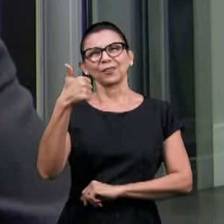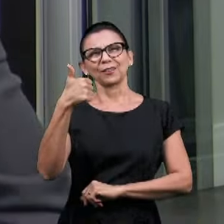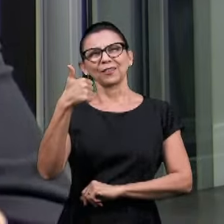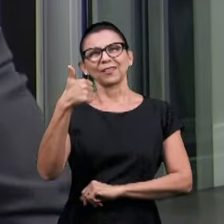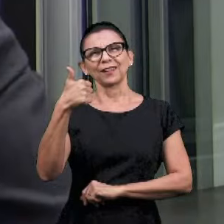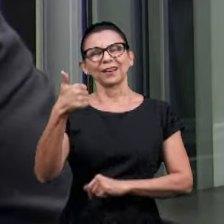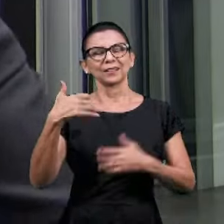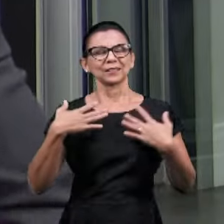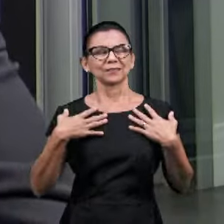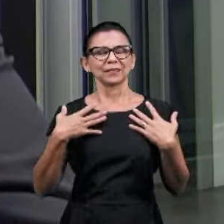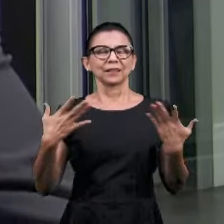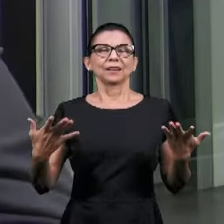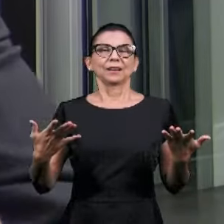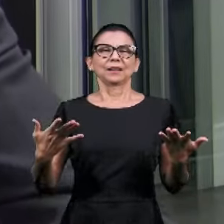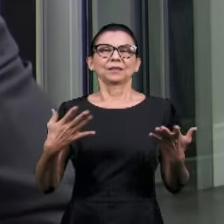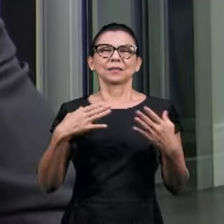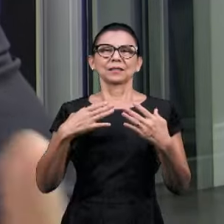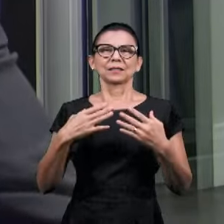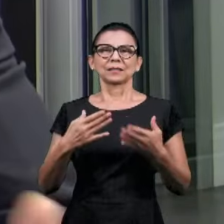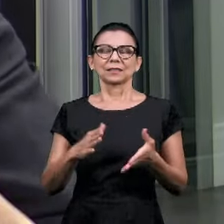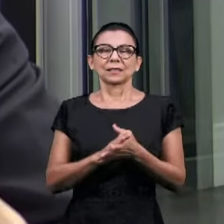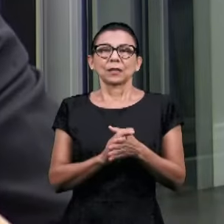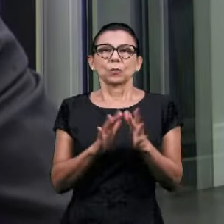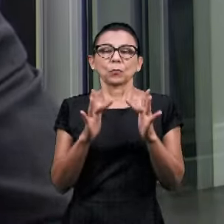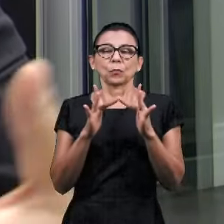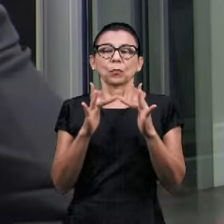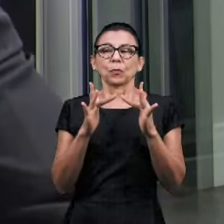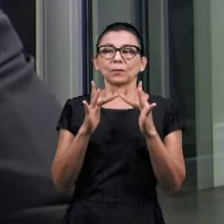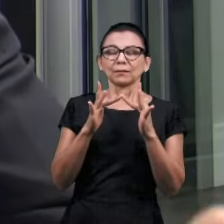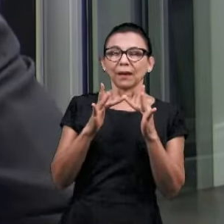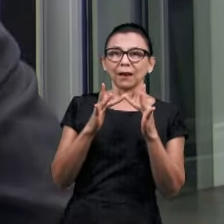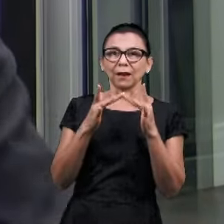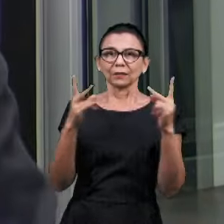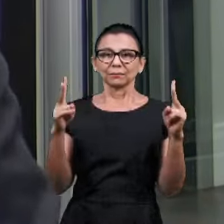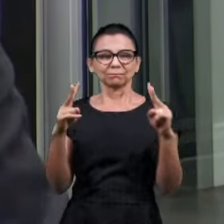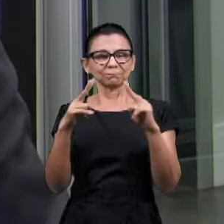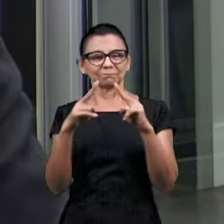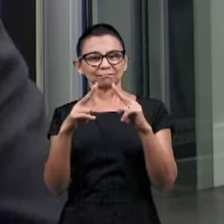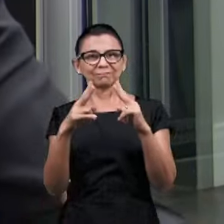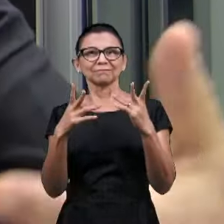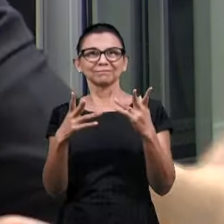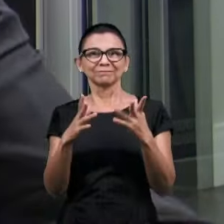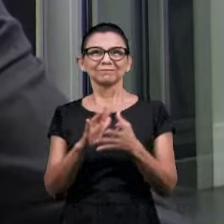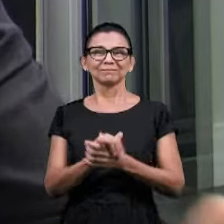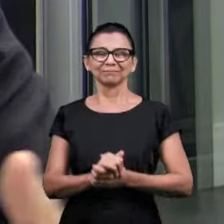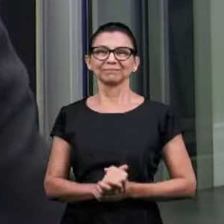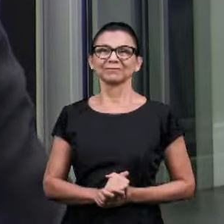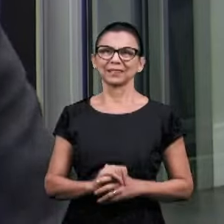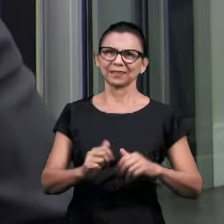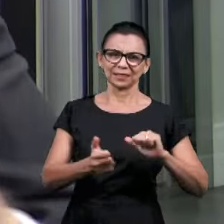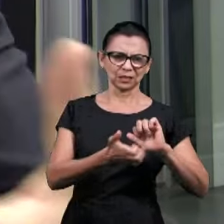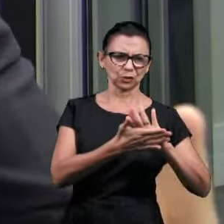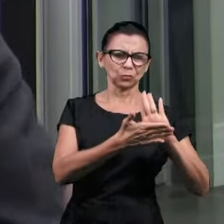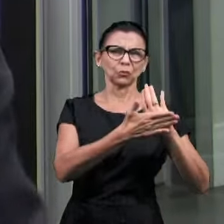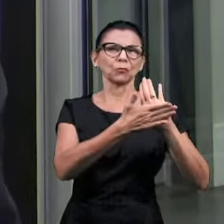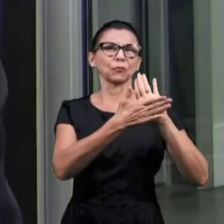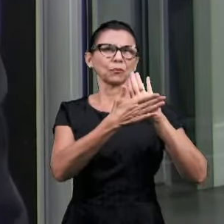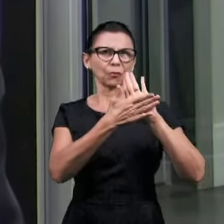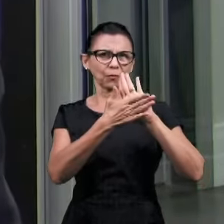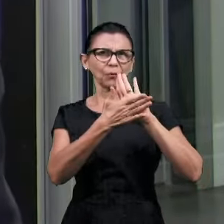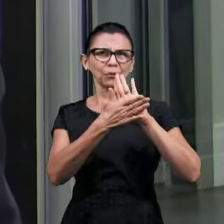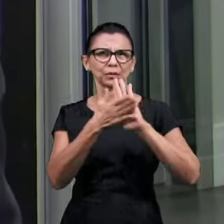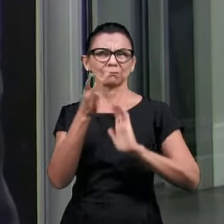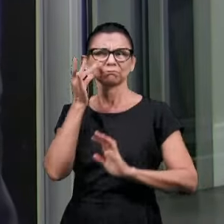tem ali você tá olhando as ovelhas, você tá vendo as ovelhas, né? é o louvor antes, né?